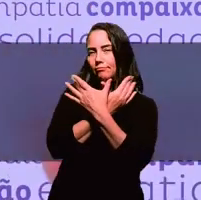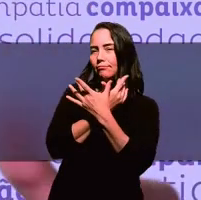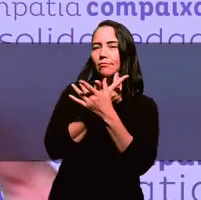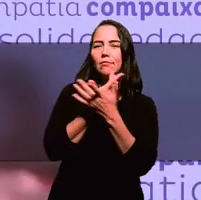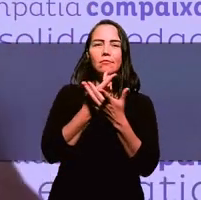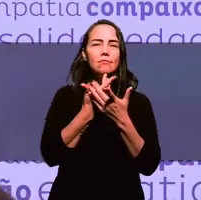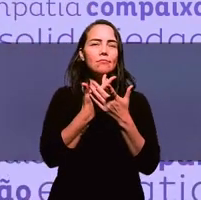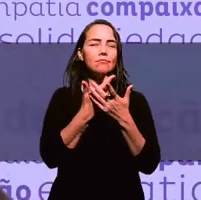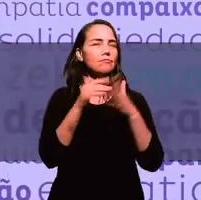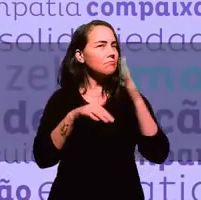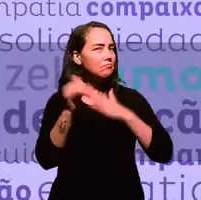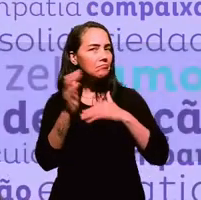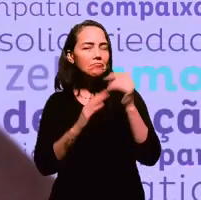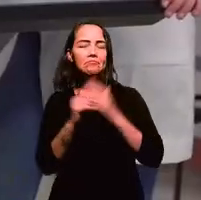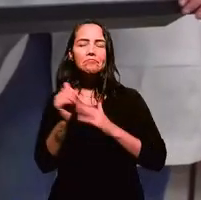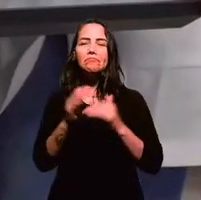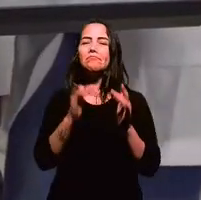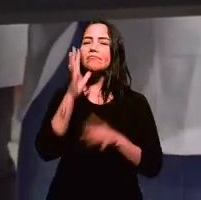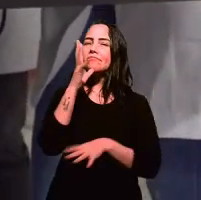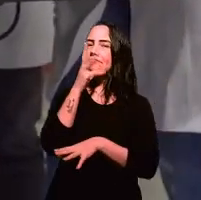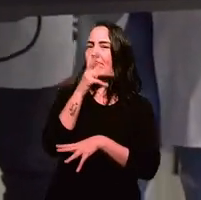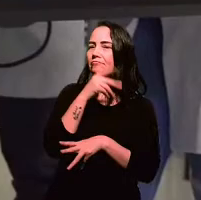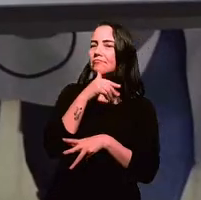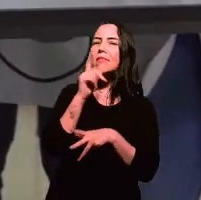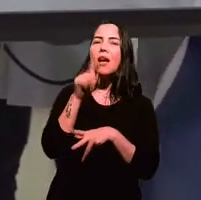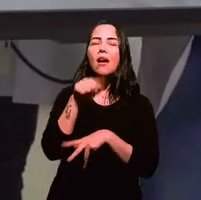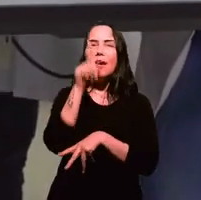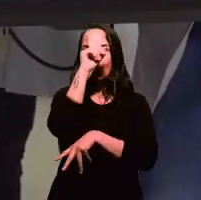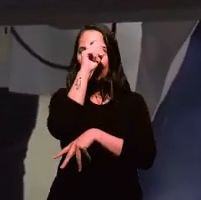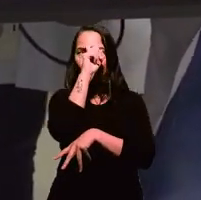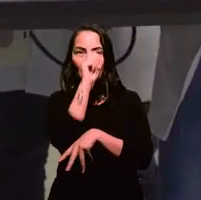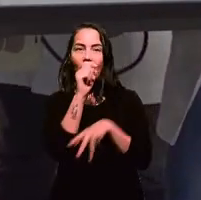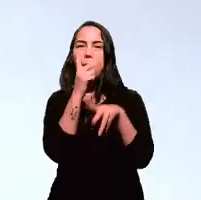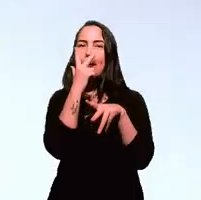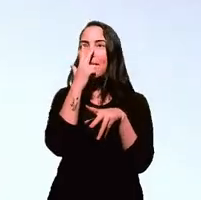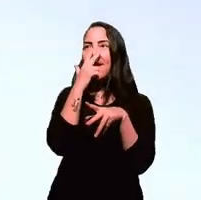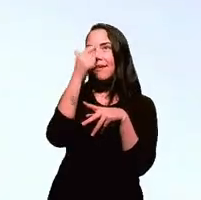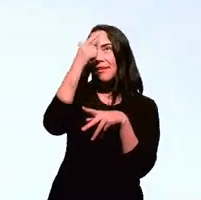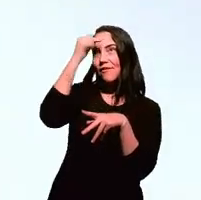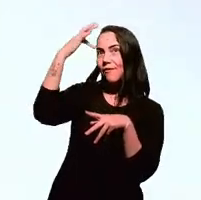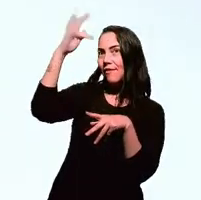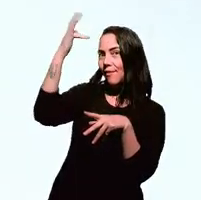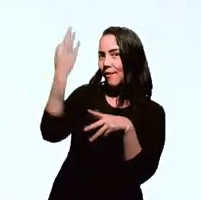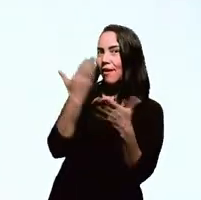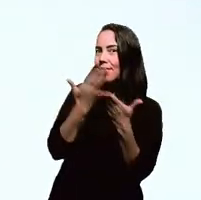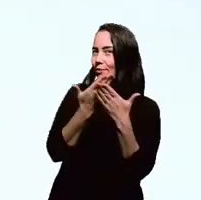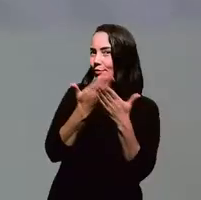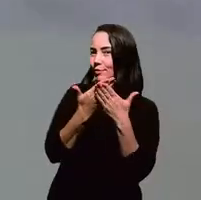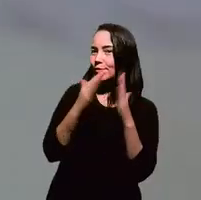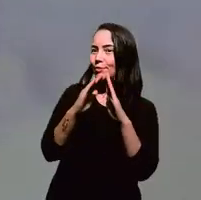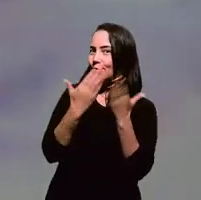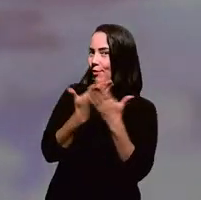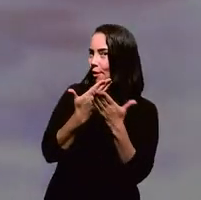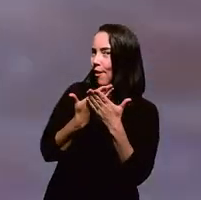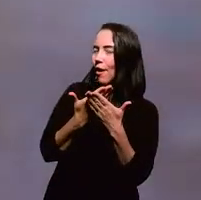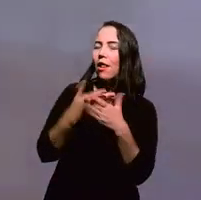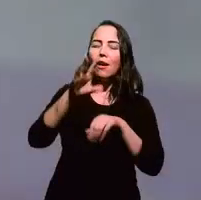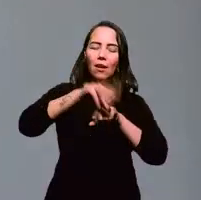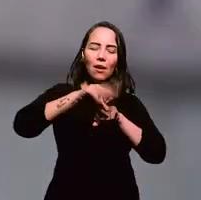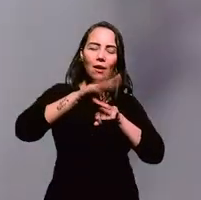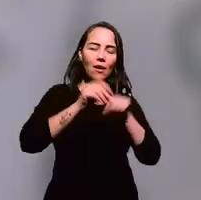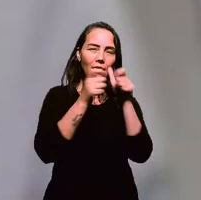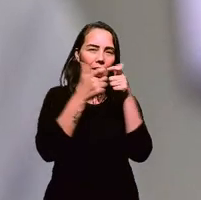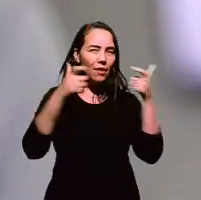prazo, médio e longo prazo, a referência de um hospital escola. Jaraguá do Sul é um polo, vai ser um polo também exportador de conhecimento,